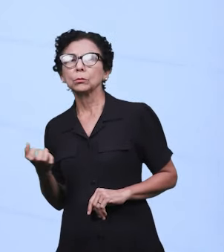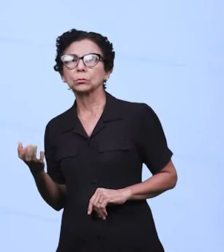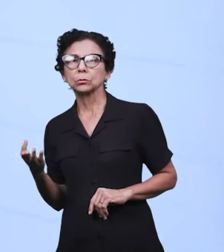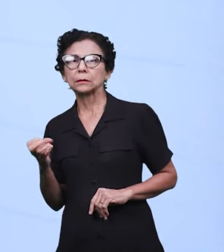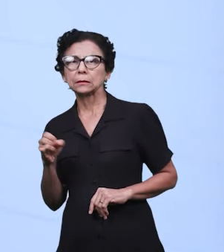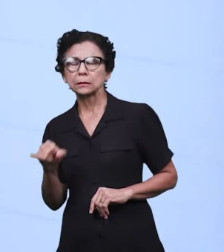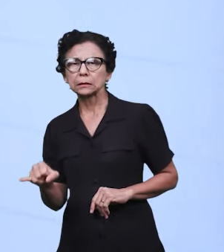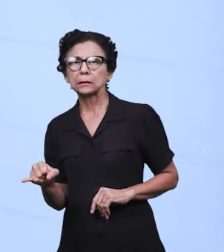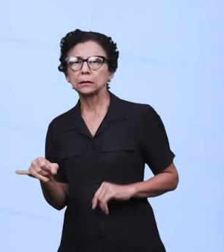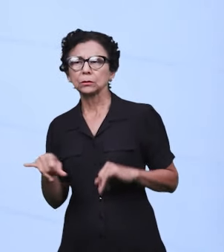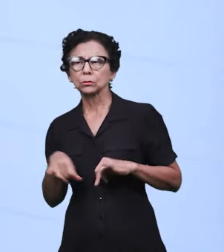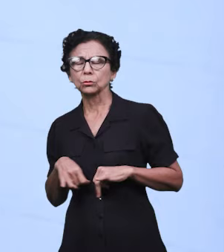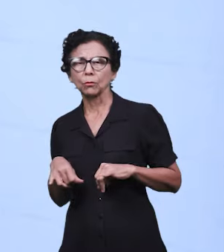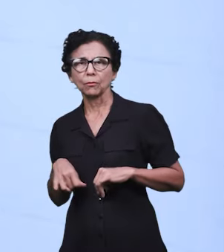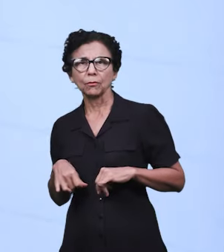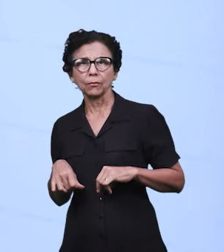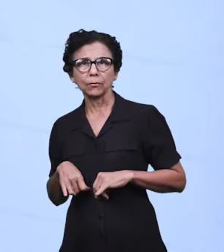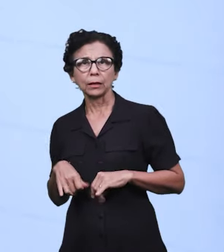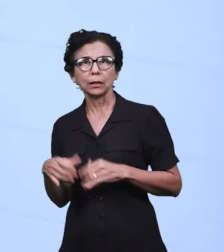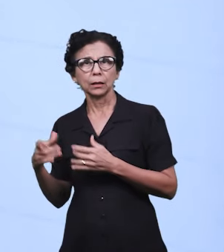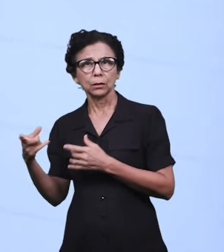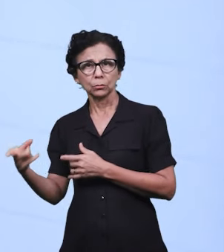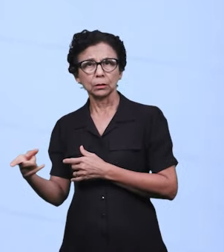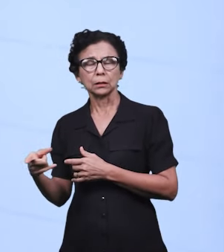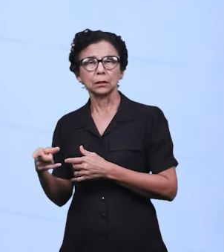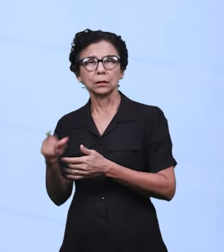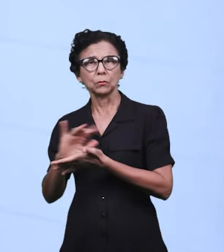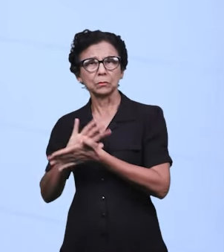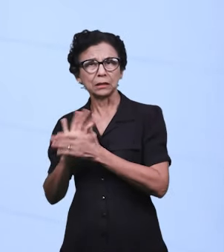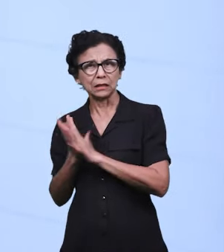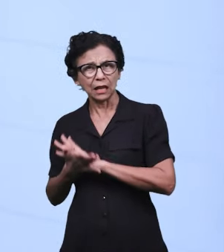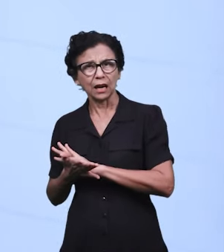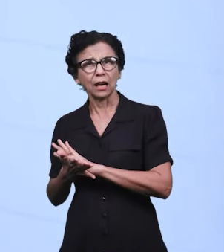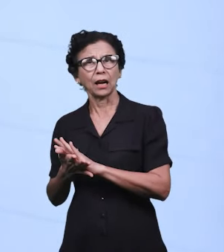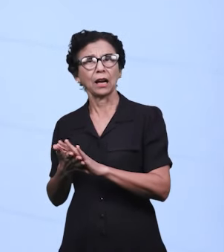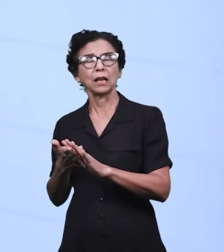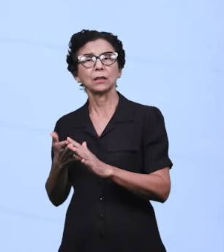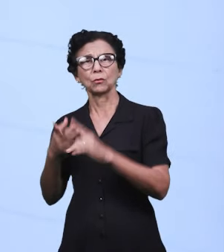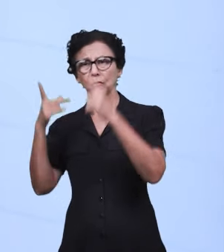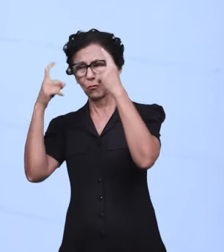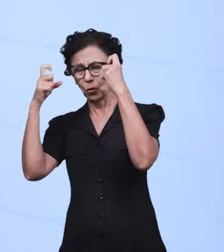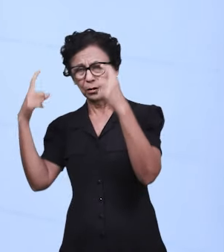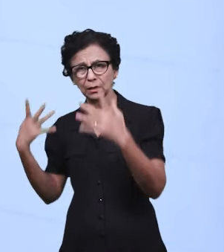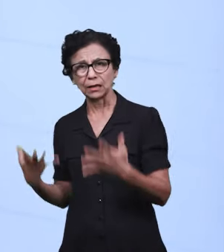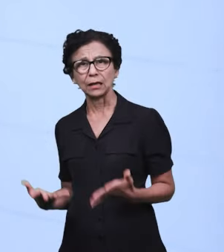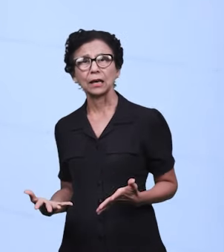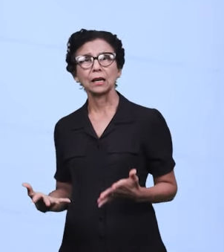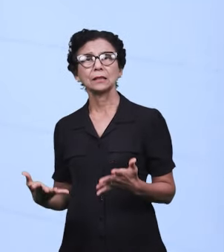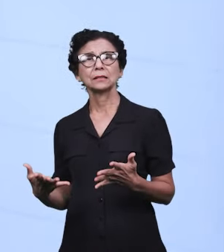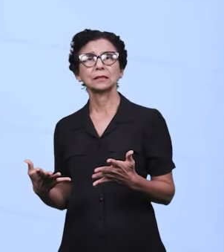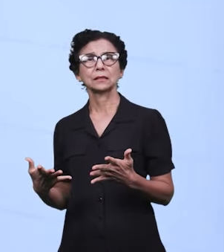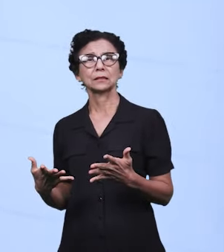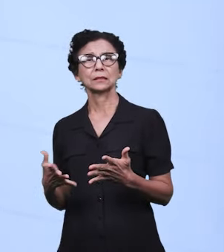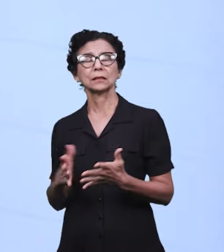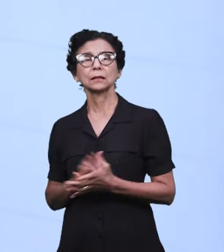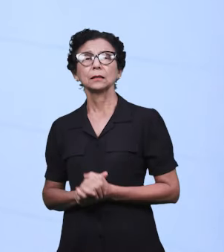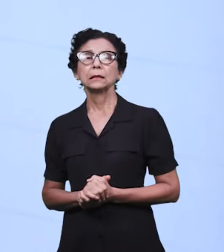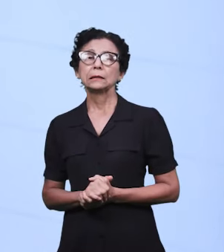dessa condição, né, de estar sendo submetido a um ato de violência, de maus